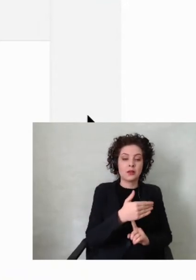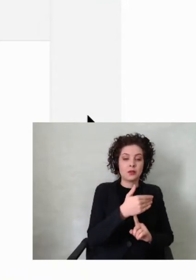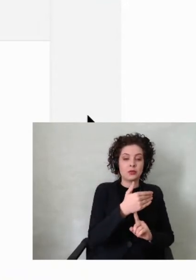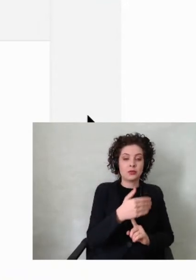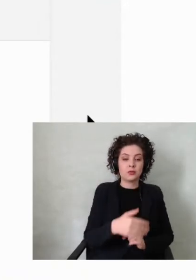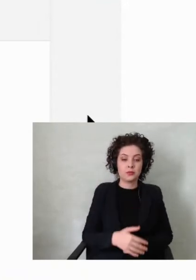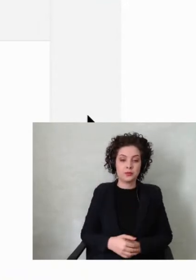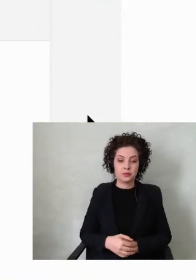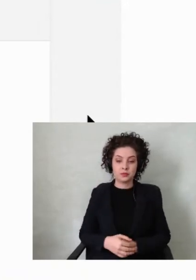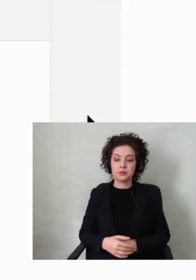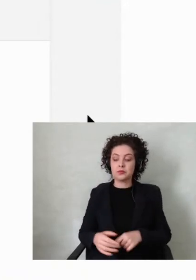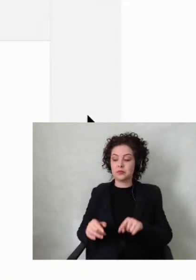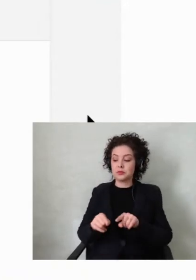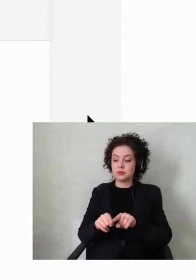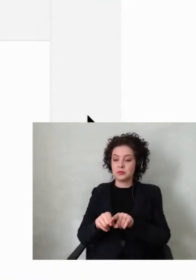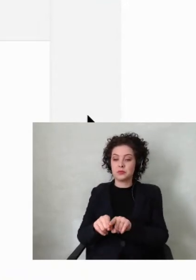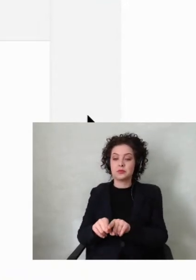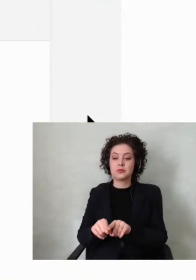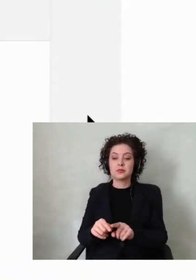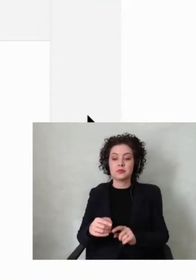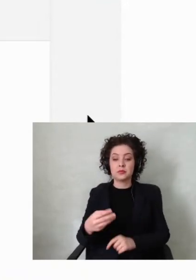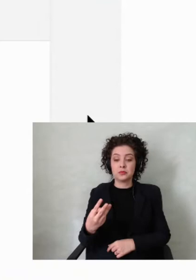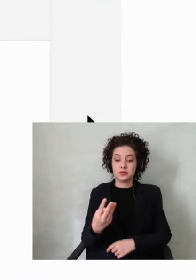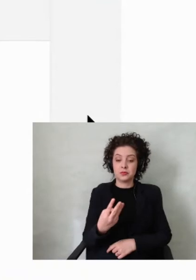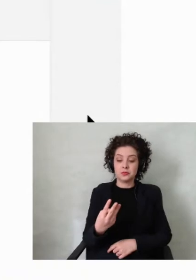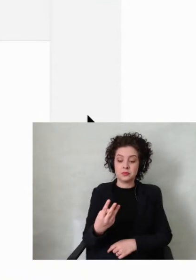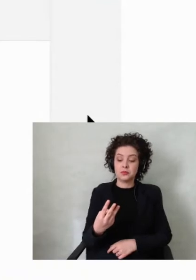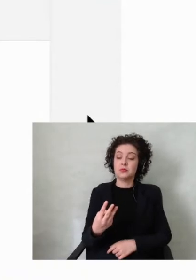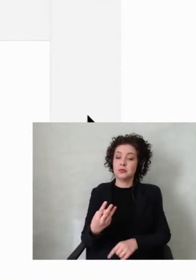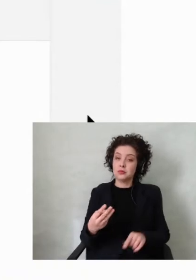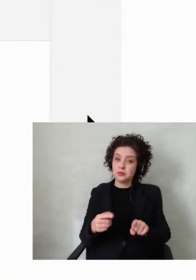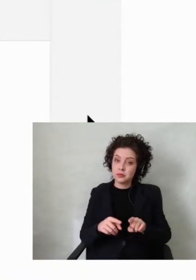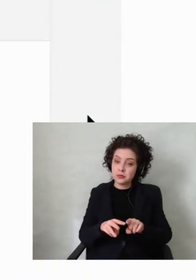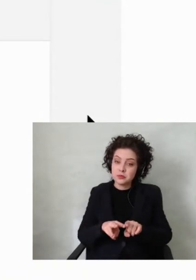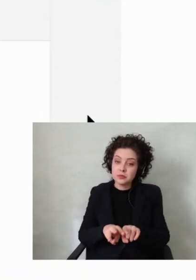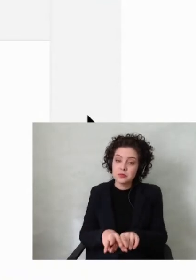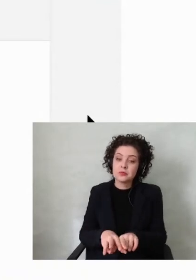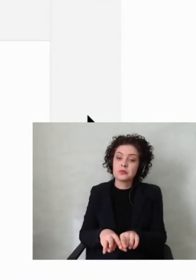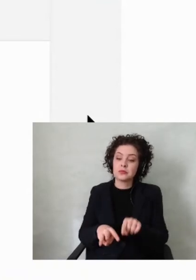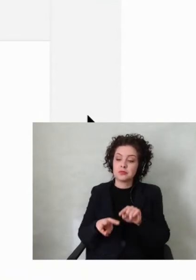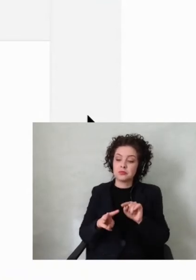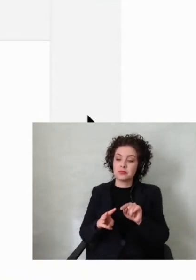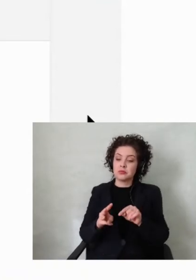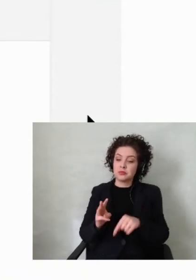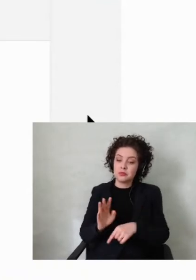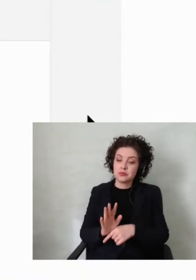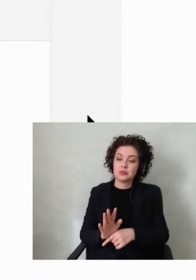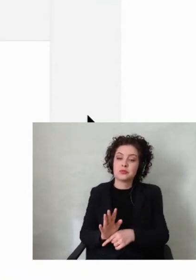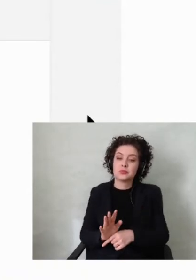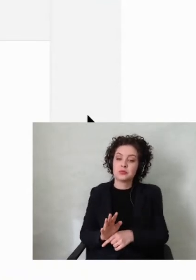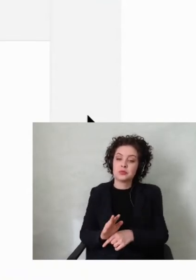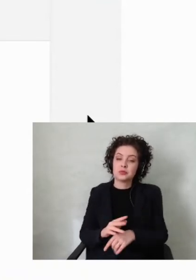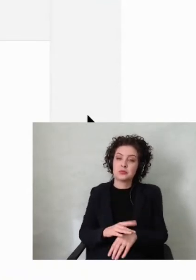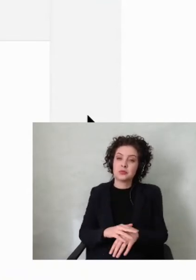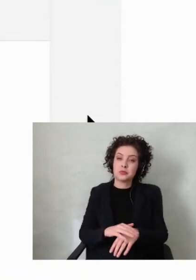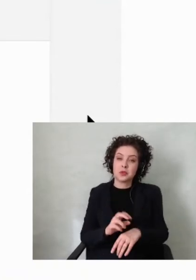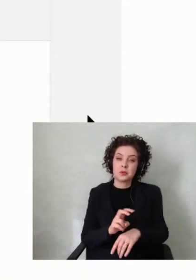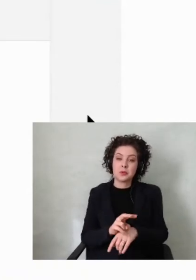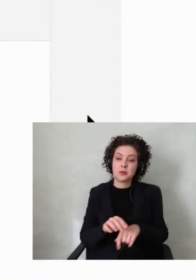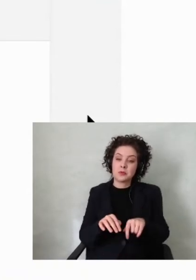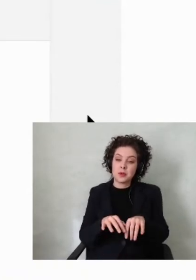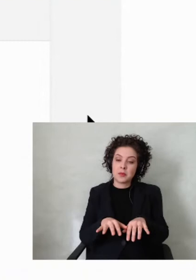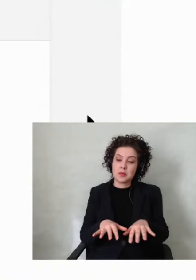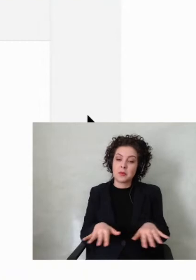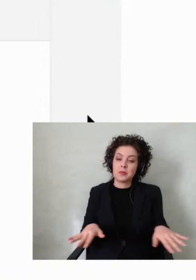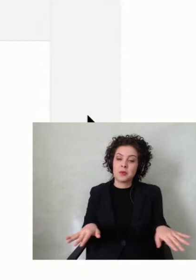meu ver, por 3 vetores que são facilitadores da disseminação de doenças infecciosas e da emergência